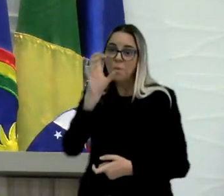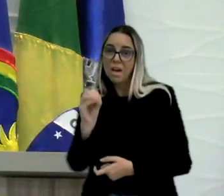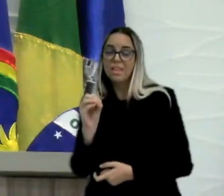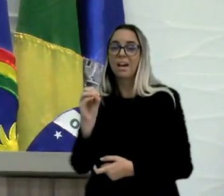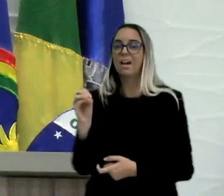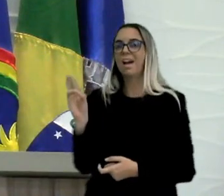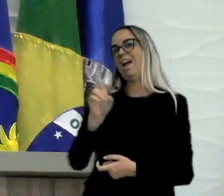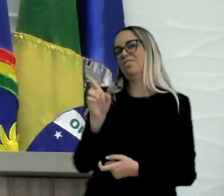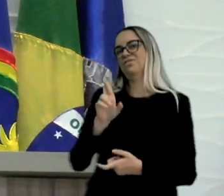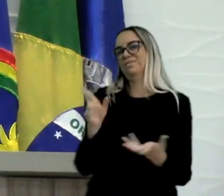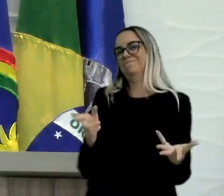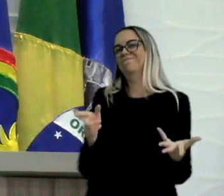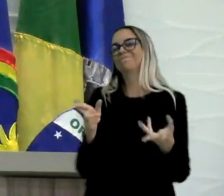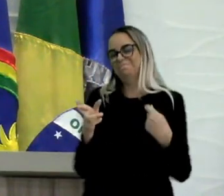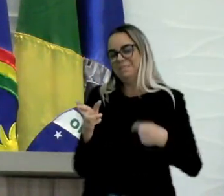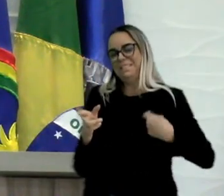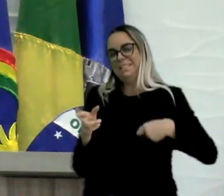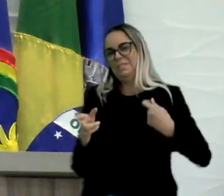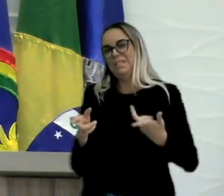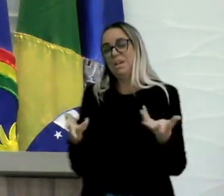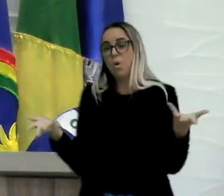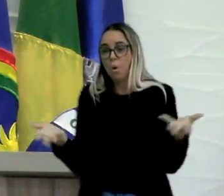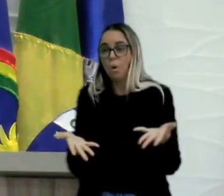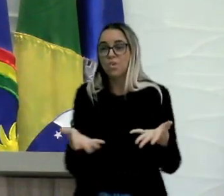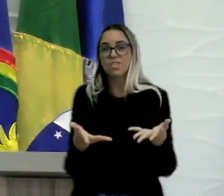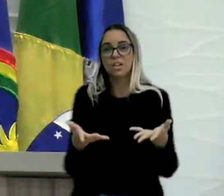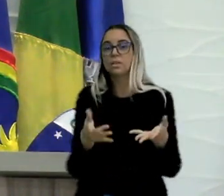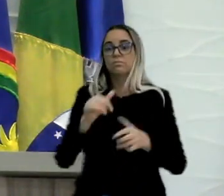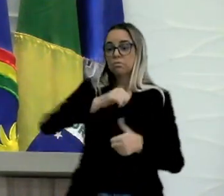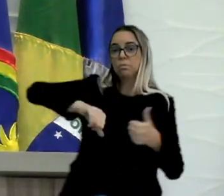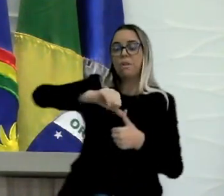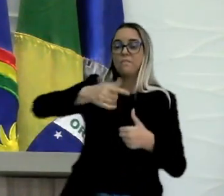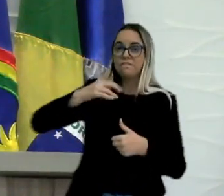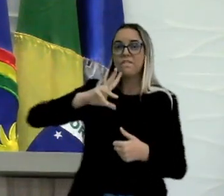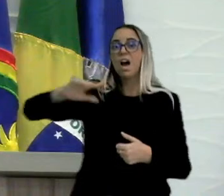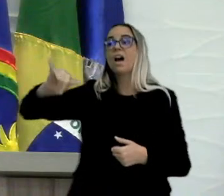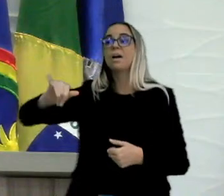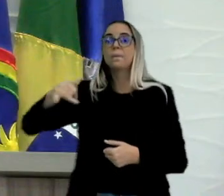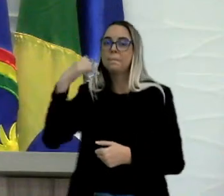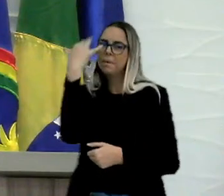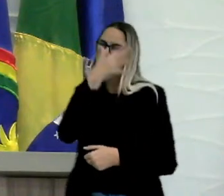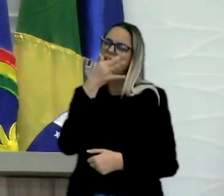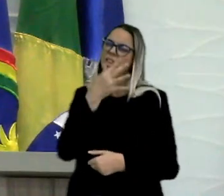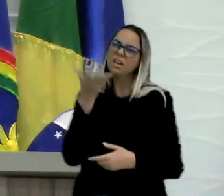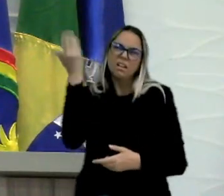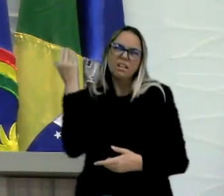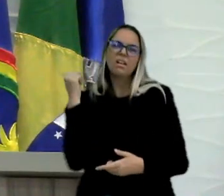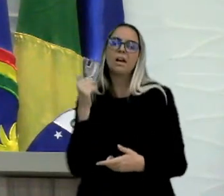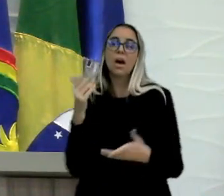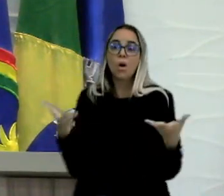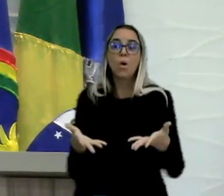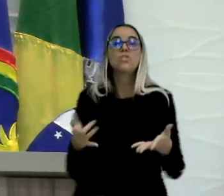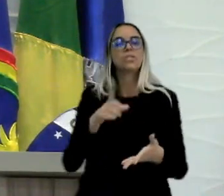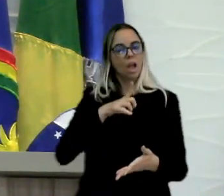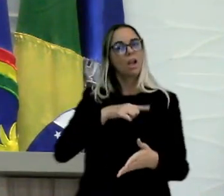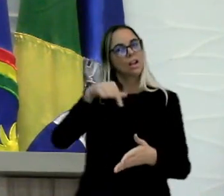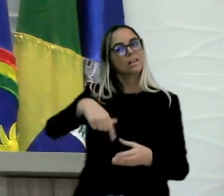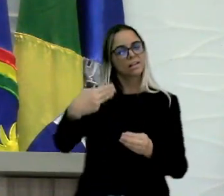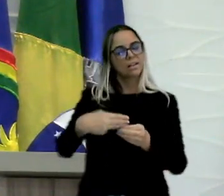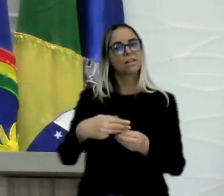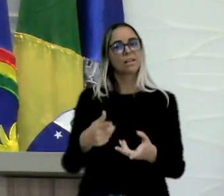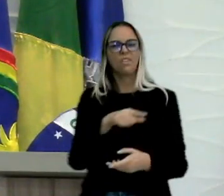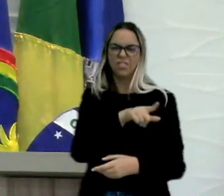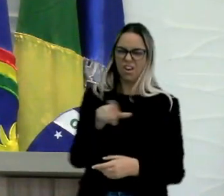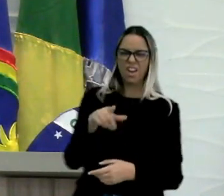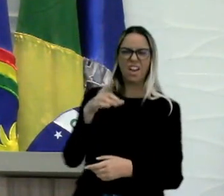150 aí hoje aí levava para Bel Jardim E hoje nós tem no nosso município eu chorei de alegria ô lote de